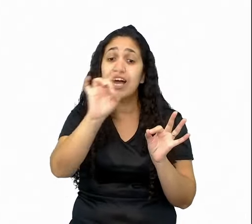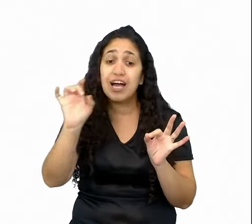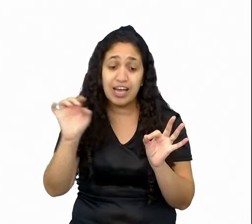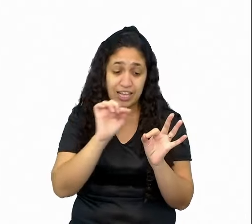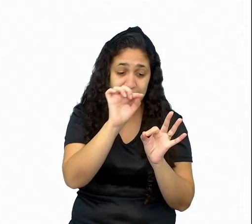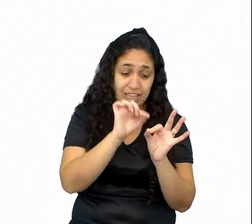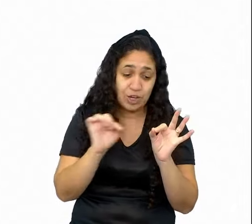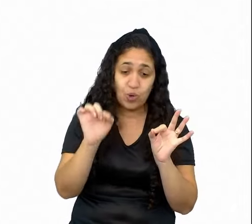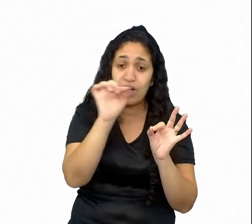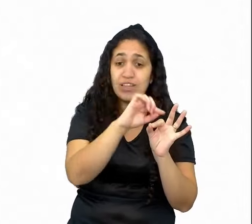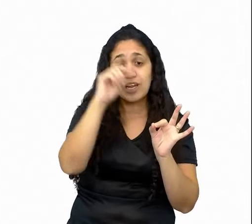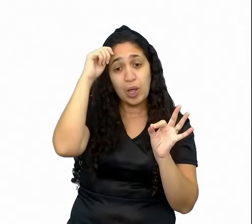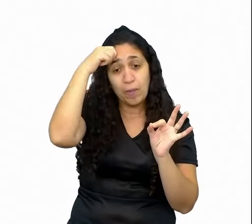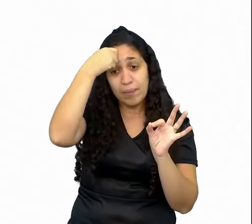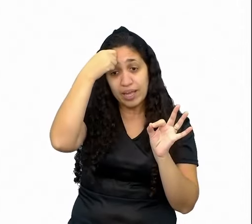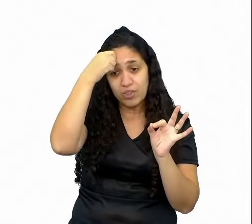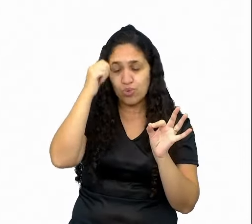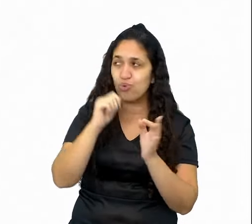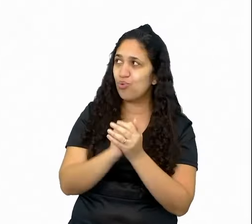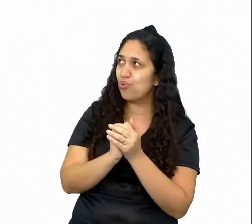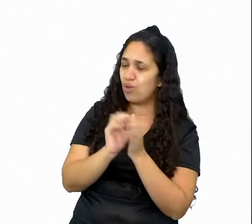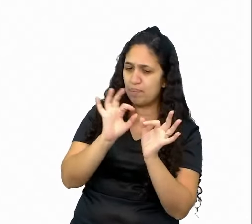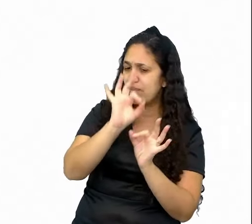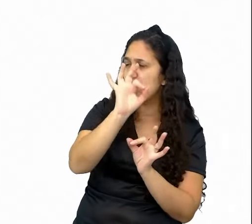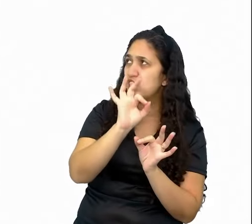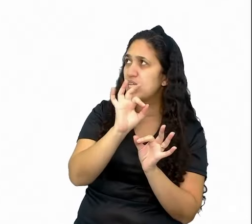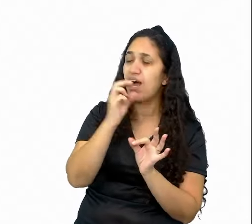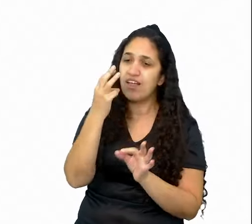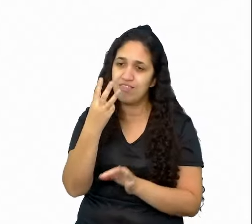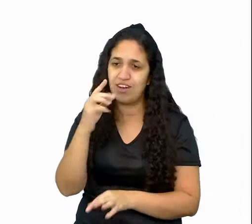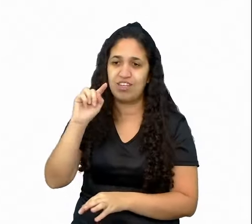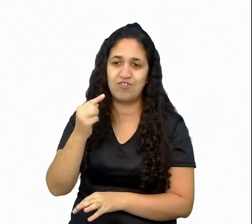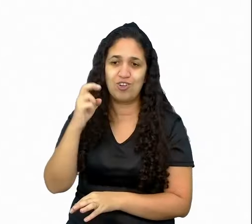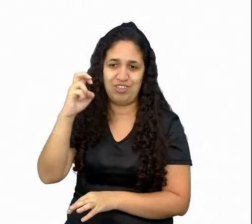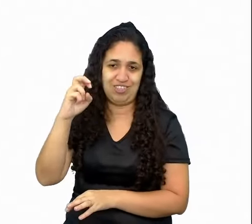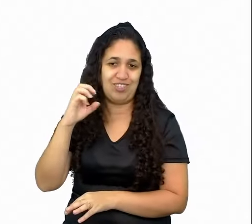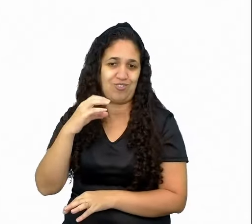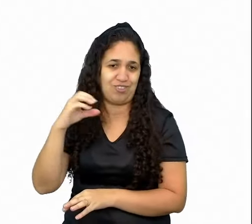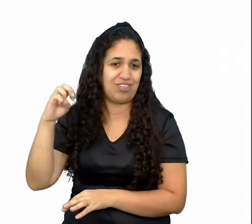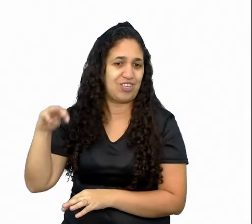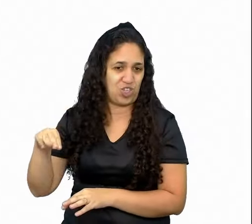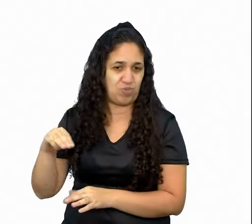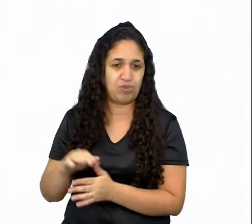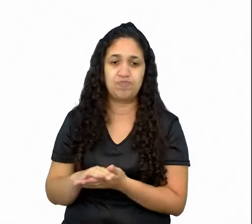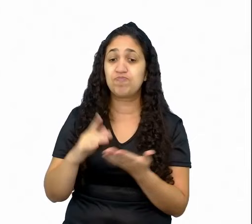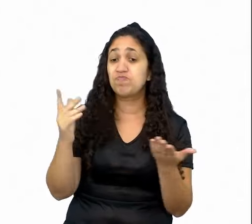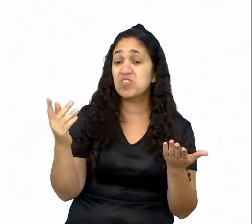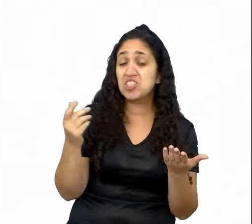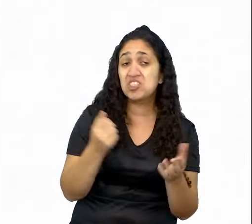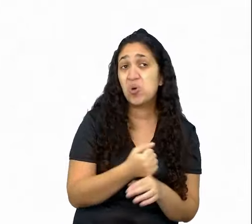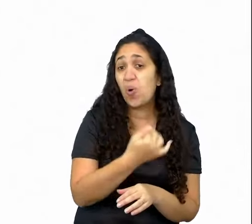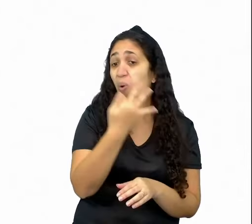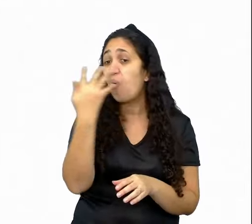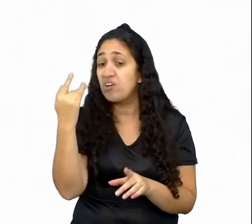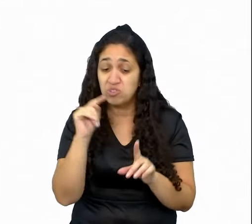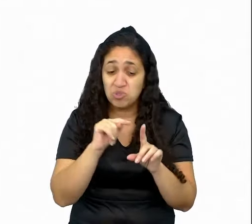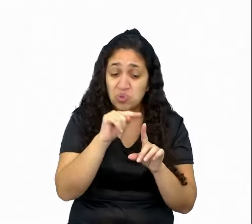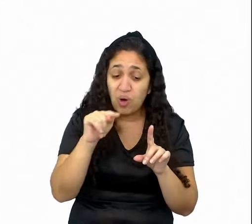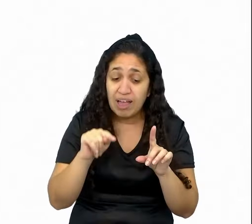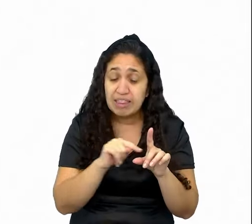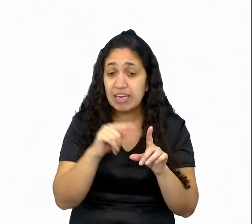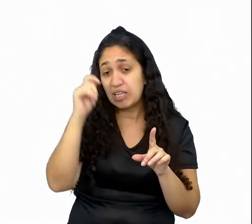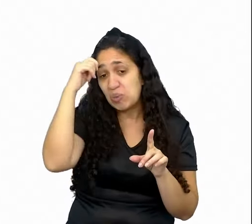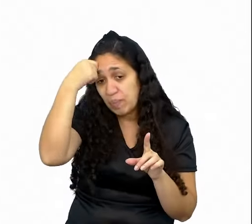lado de cada quadradinho preto? 3,5 cm, tá lá. A quantidade de quadradinhos pretos no tabuleiro seria